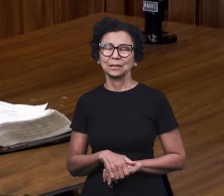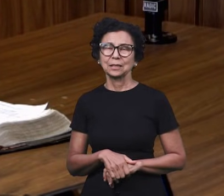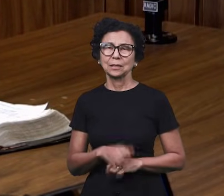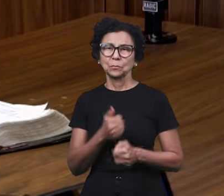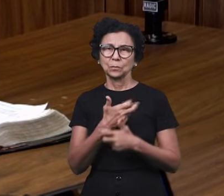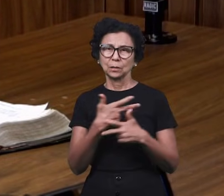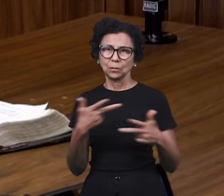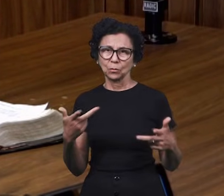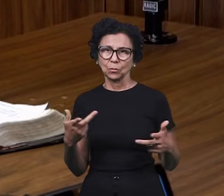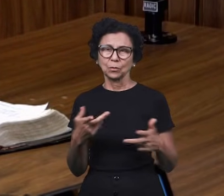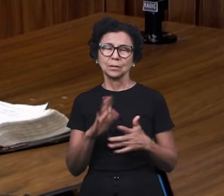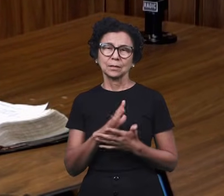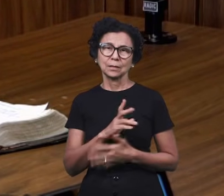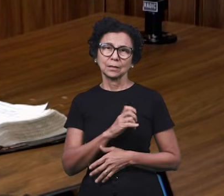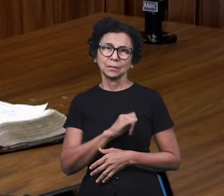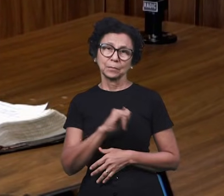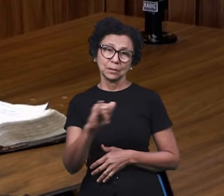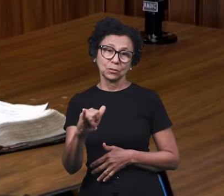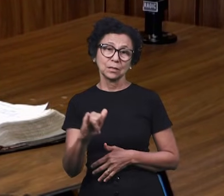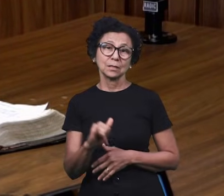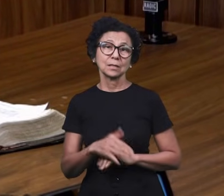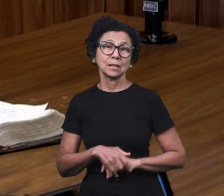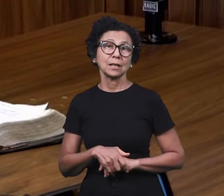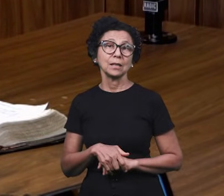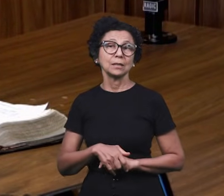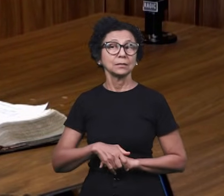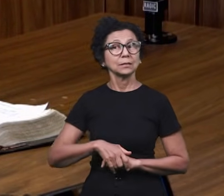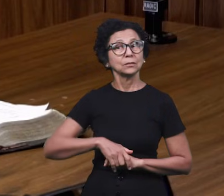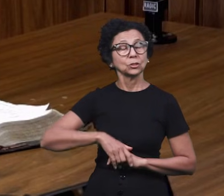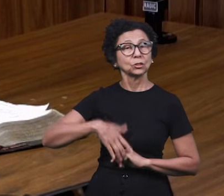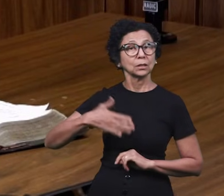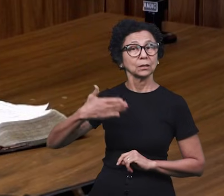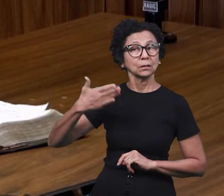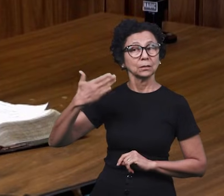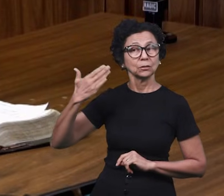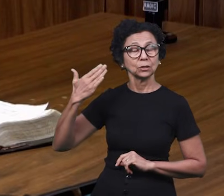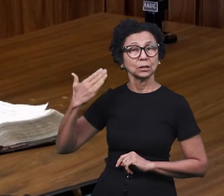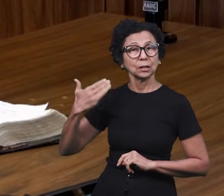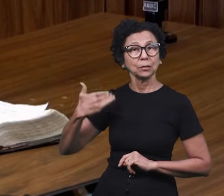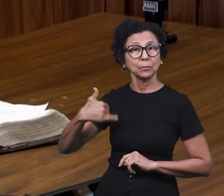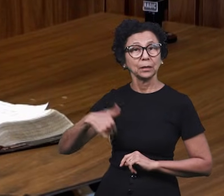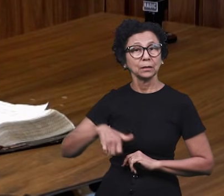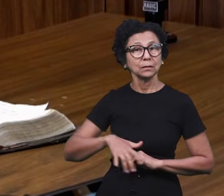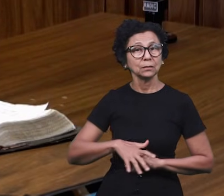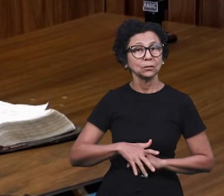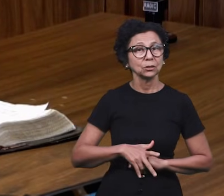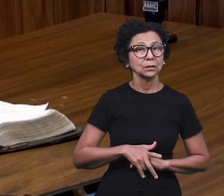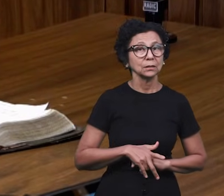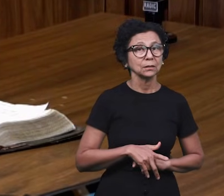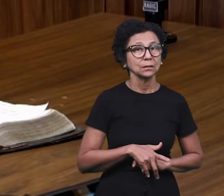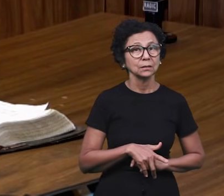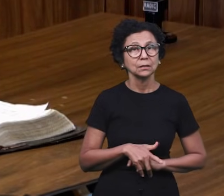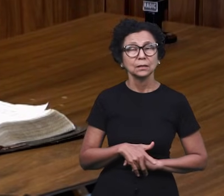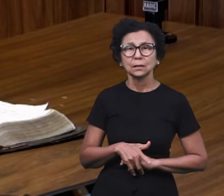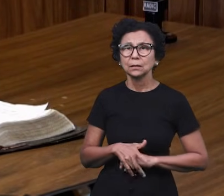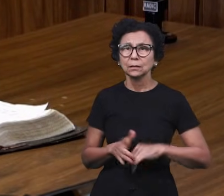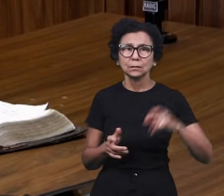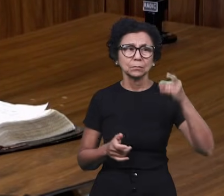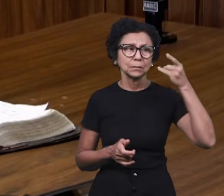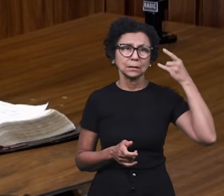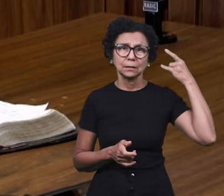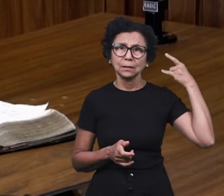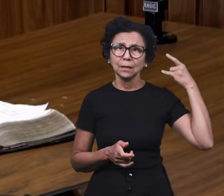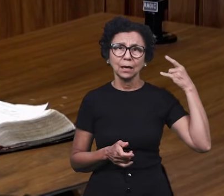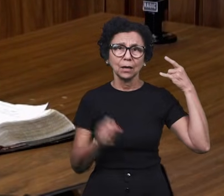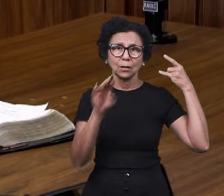aqui, mas você vê que ele, já nessa época, ele traz uma raiz que permeia nos nossos dias hoje, né? Que é o materialismo do